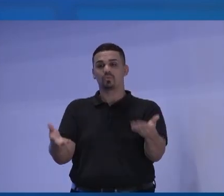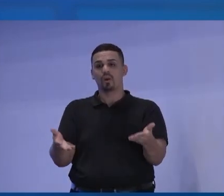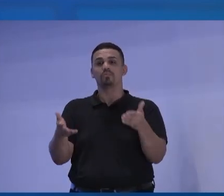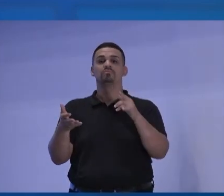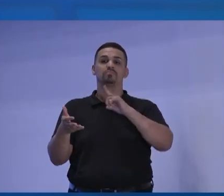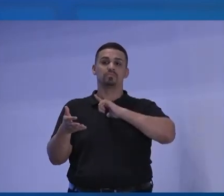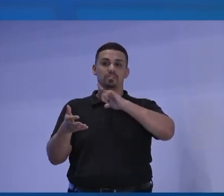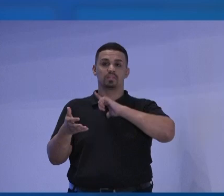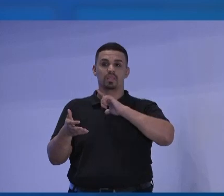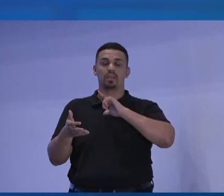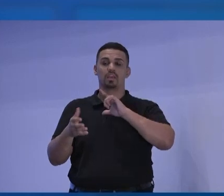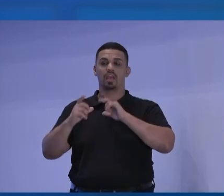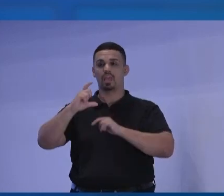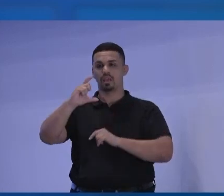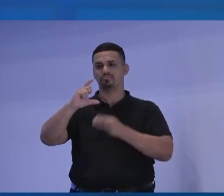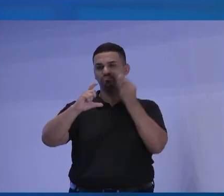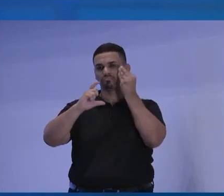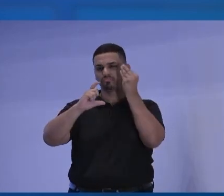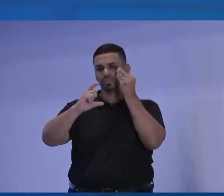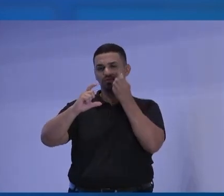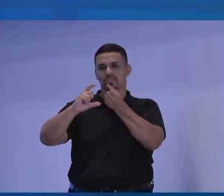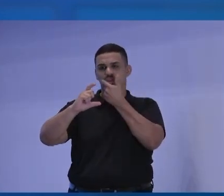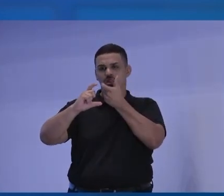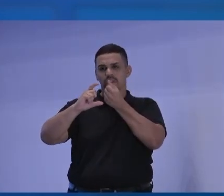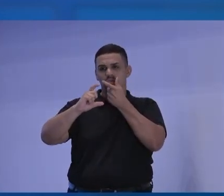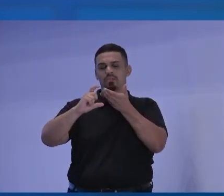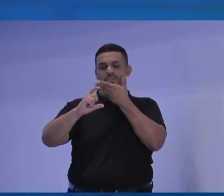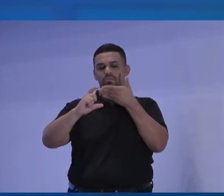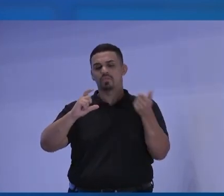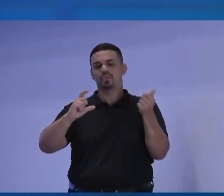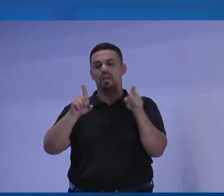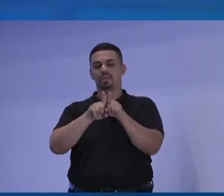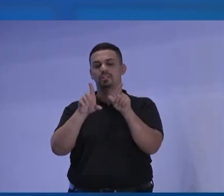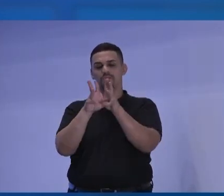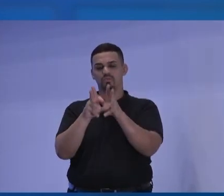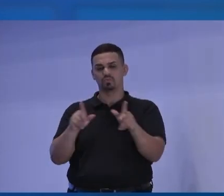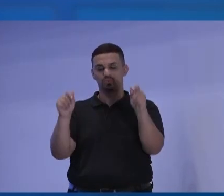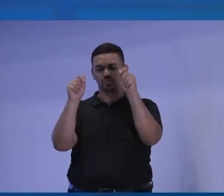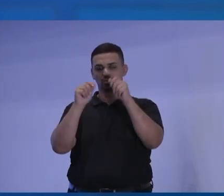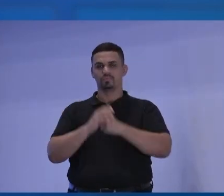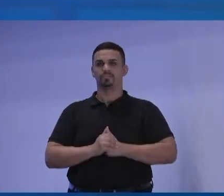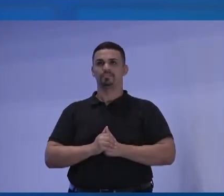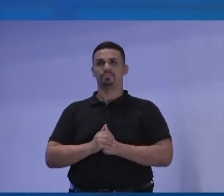o tempo, é uma tentativa de melhorar a eficácia do tratamento.